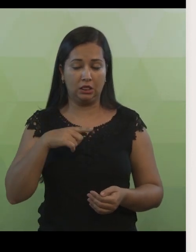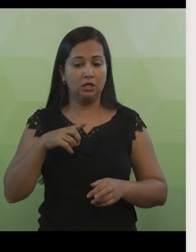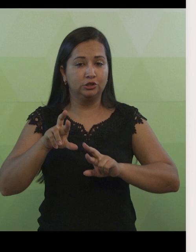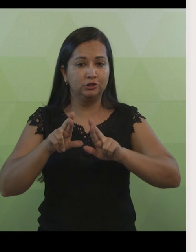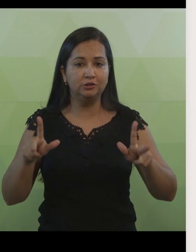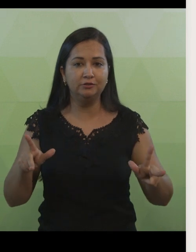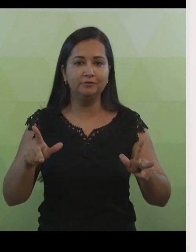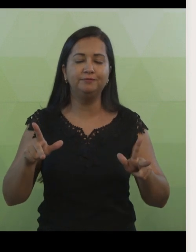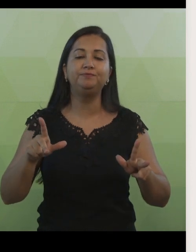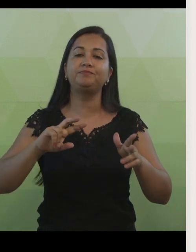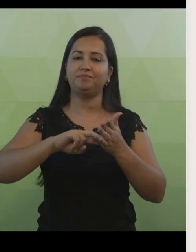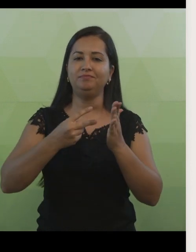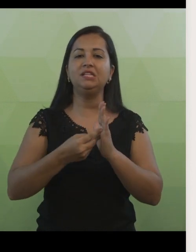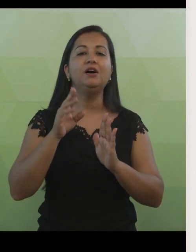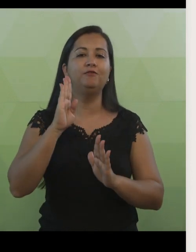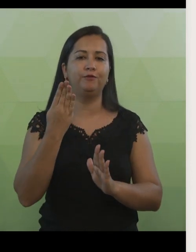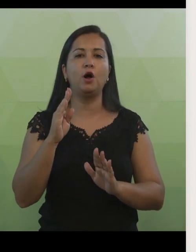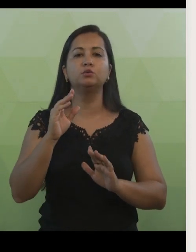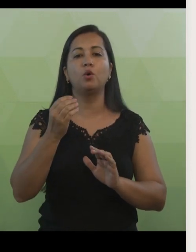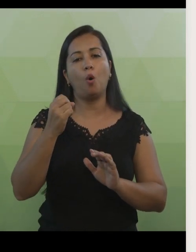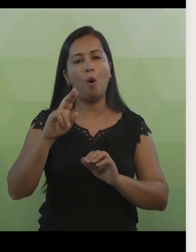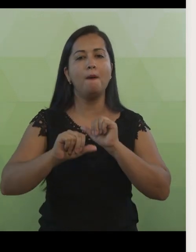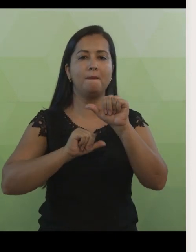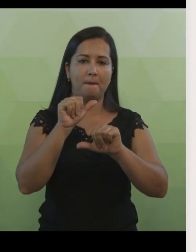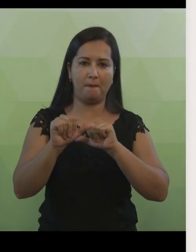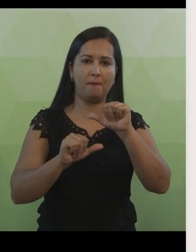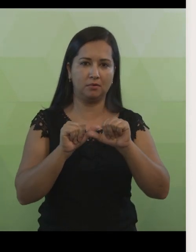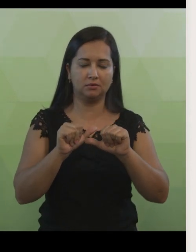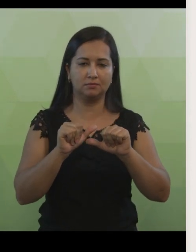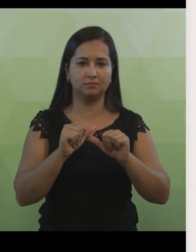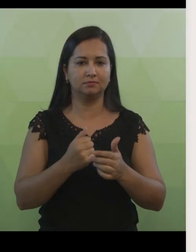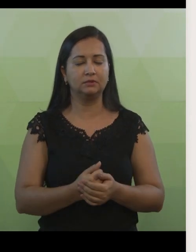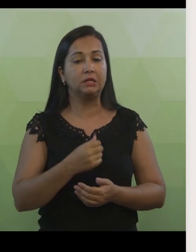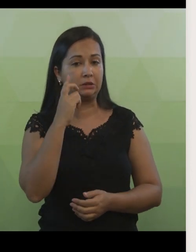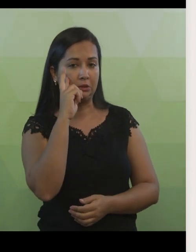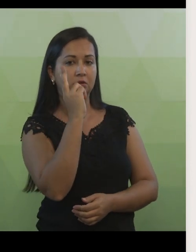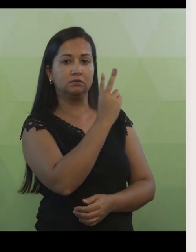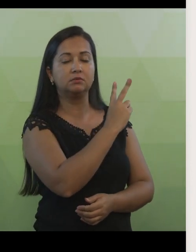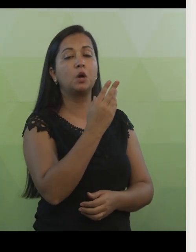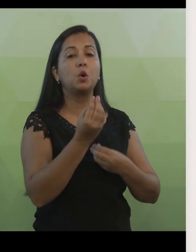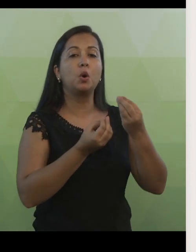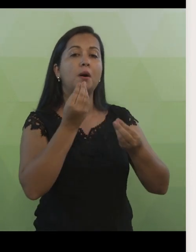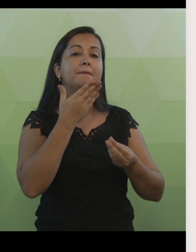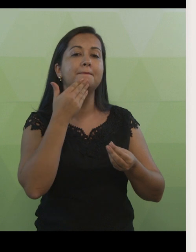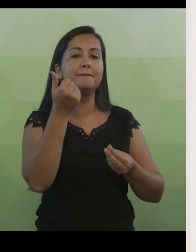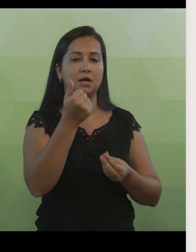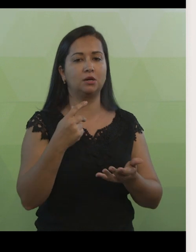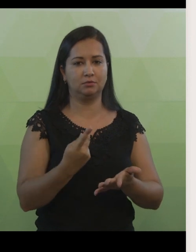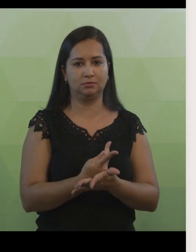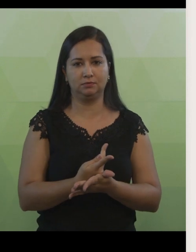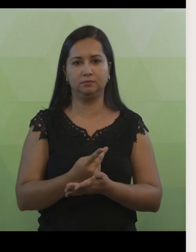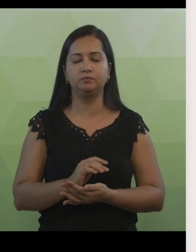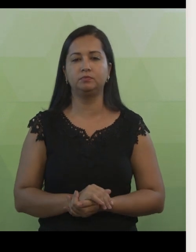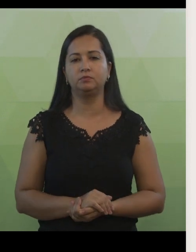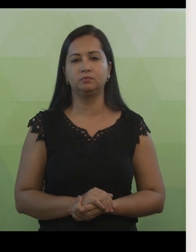durante a transmissão. Na próxima figura a gente vai explicar melhor como é esse processo.